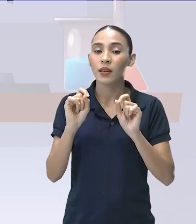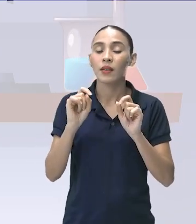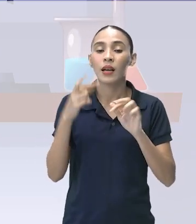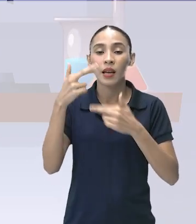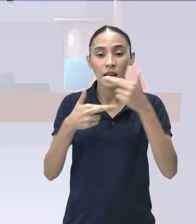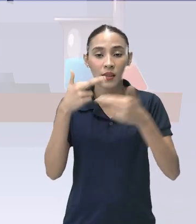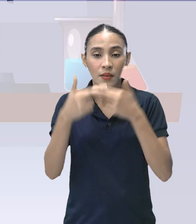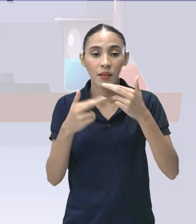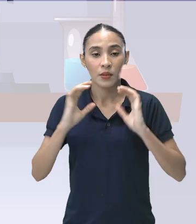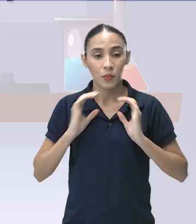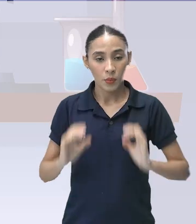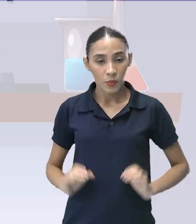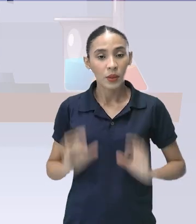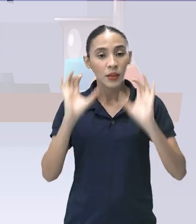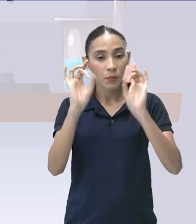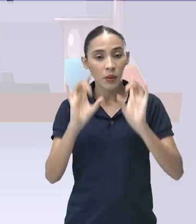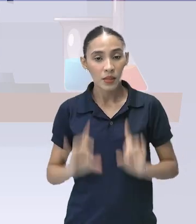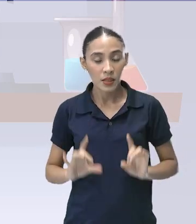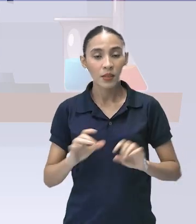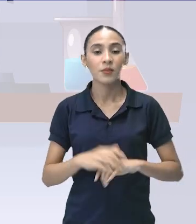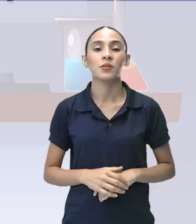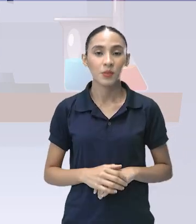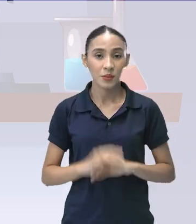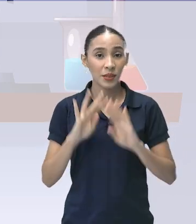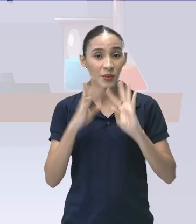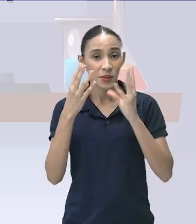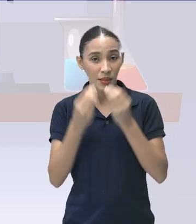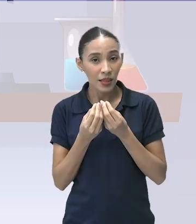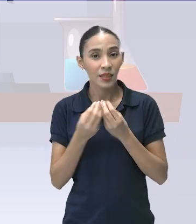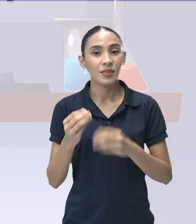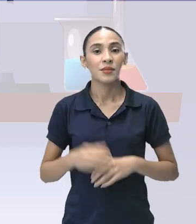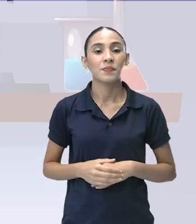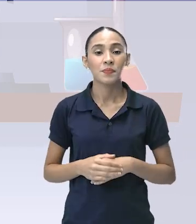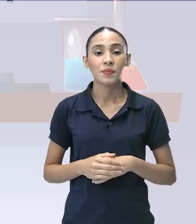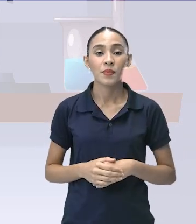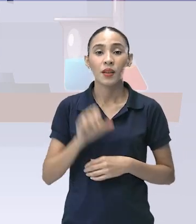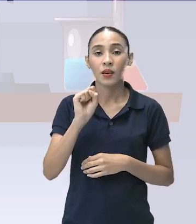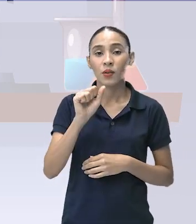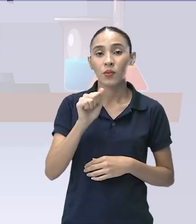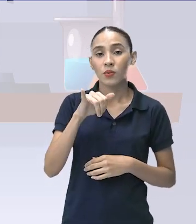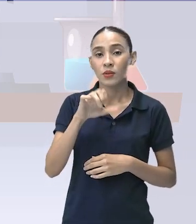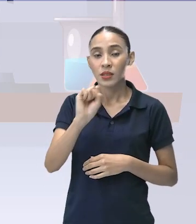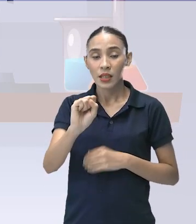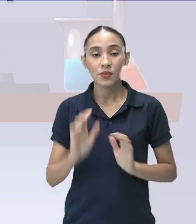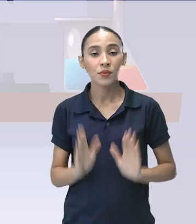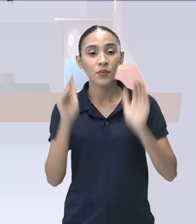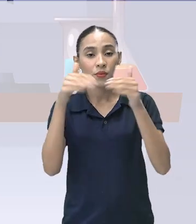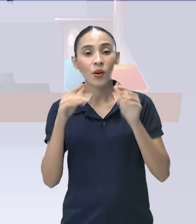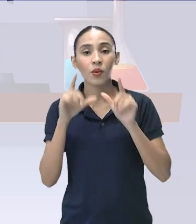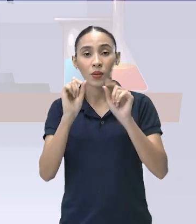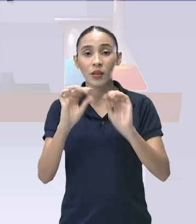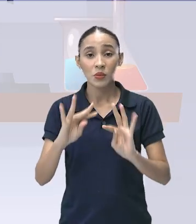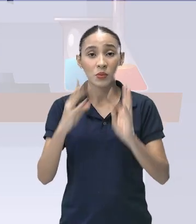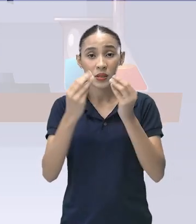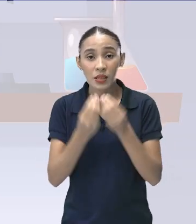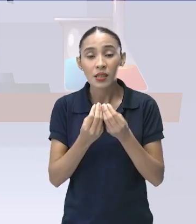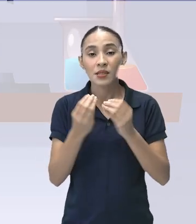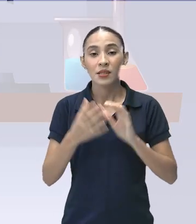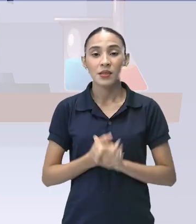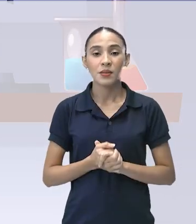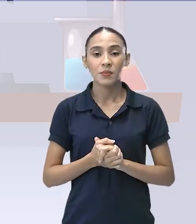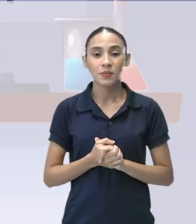conta a reatividade, bem como comportamentos específicos dessas substâncias. Os sais, eles se tratam